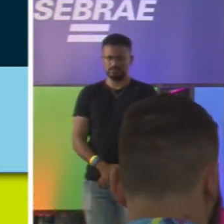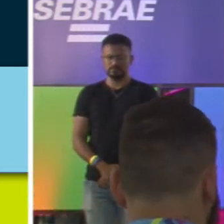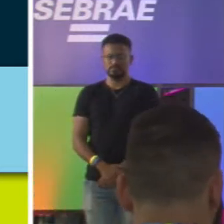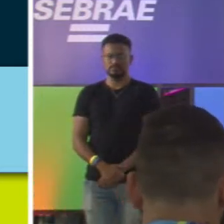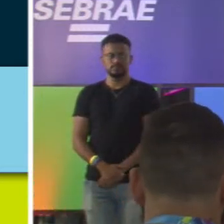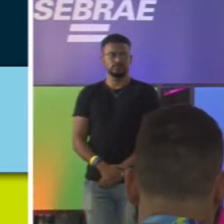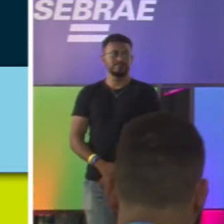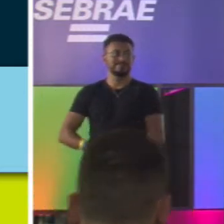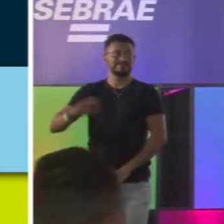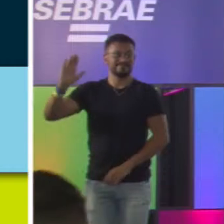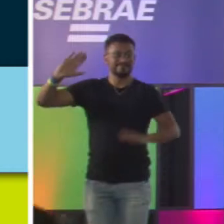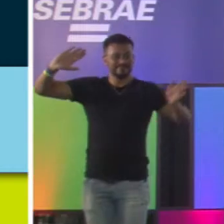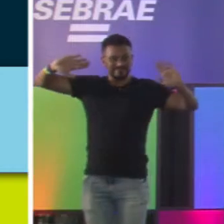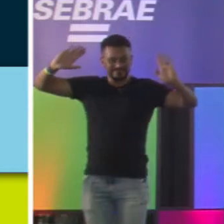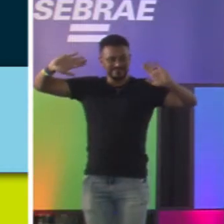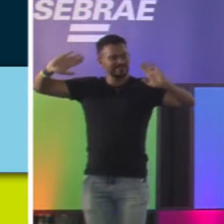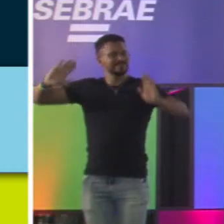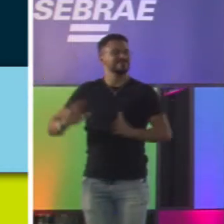Ô!